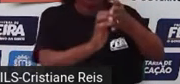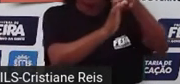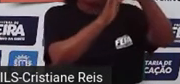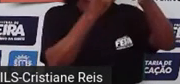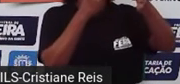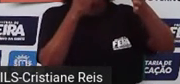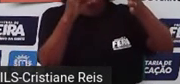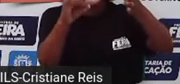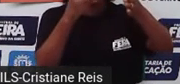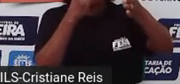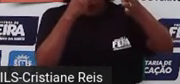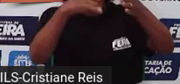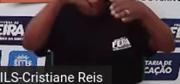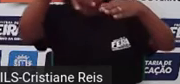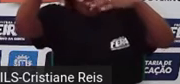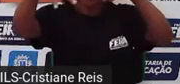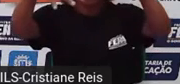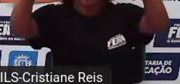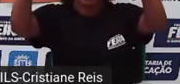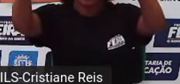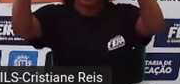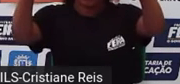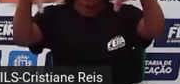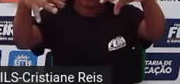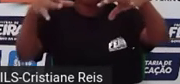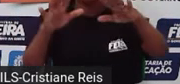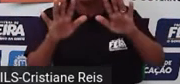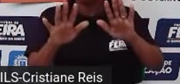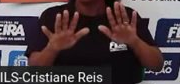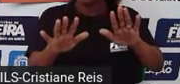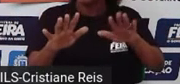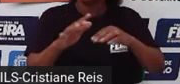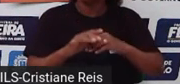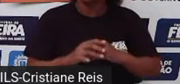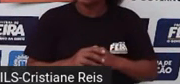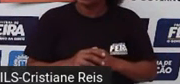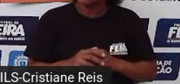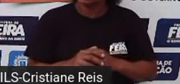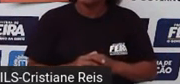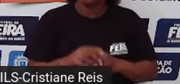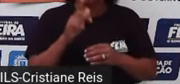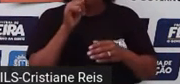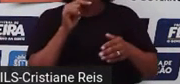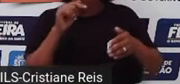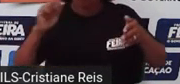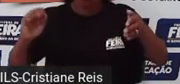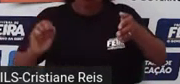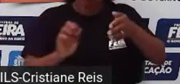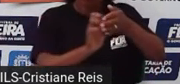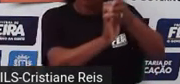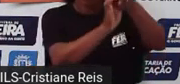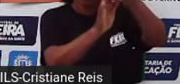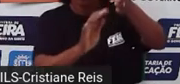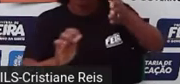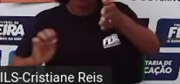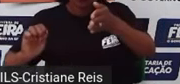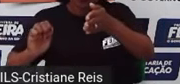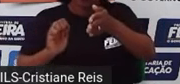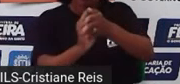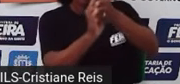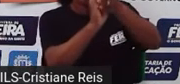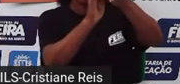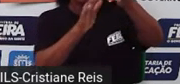de represa elas alargam muitas cidades né muitos lugares assim que